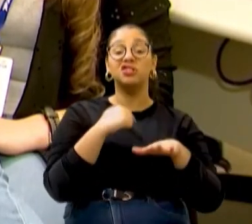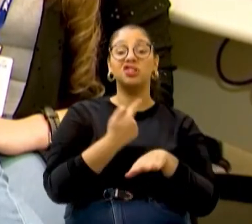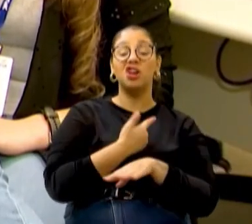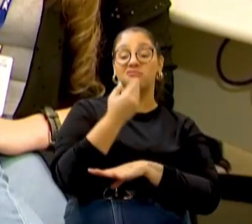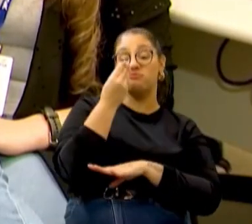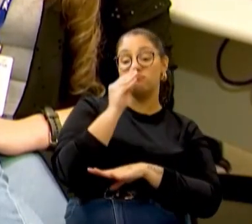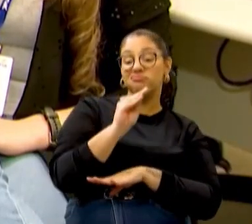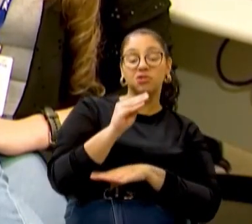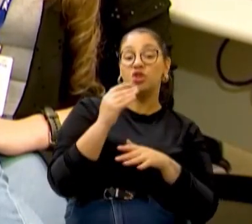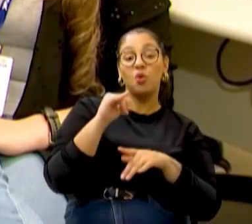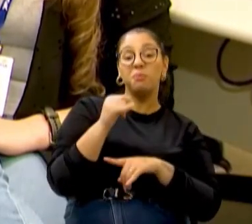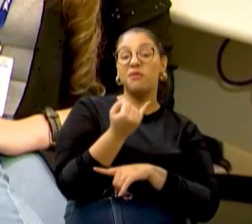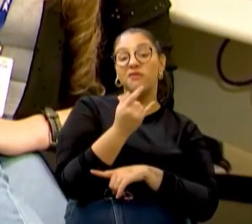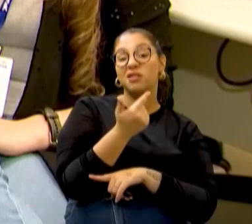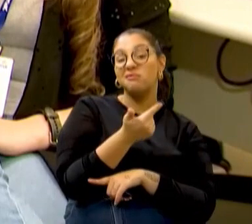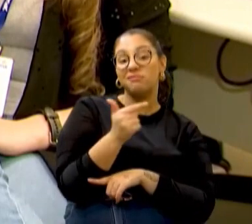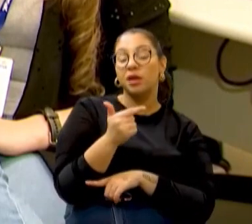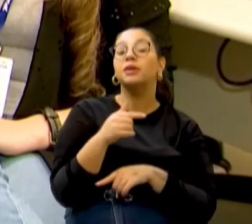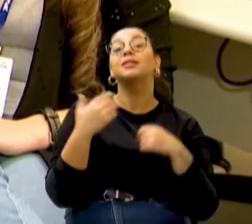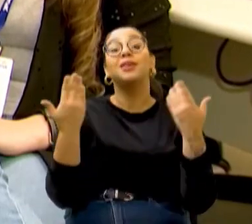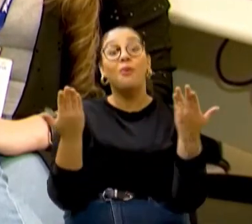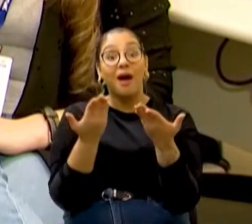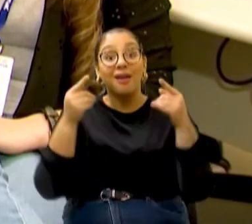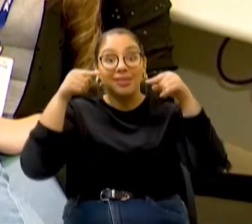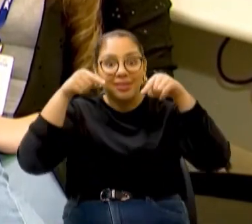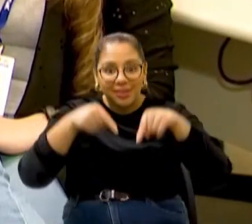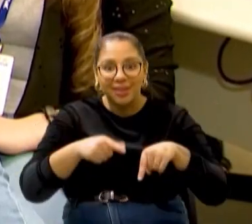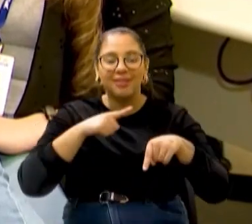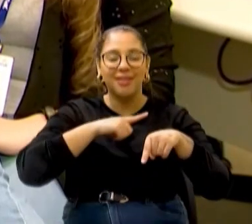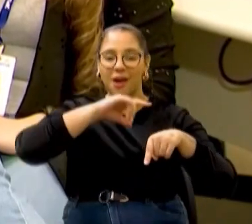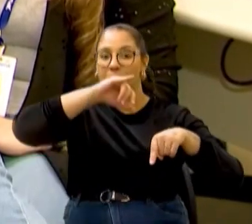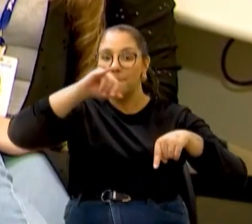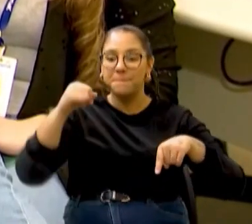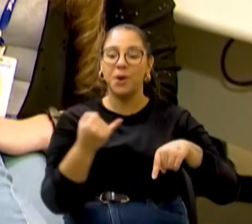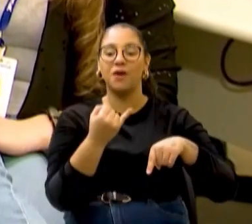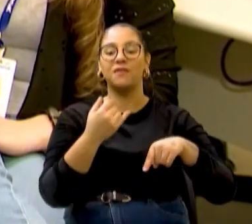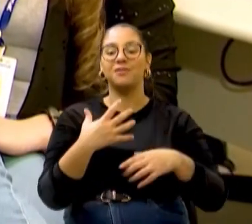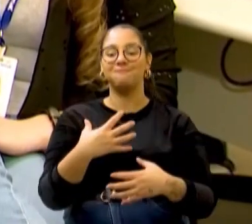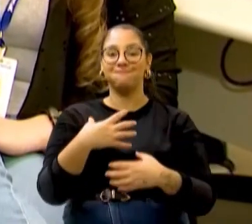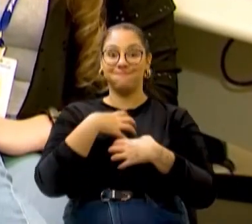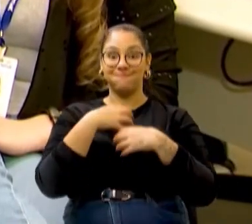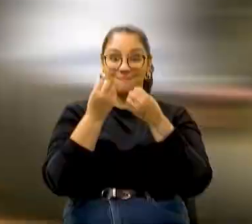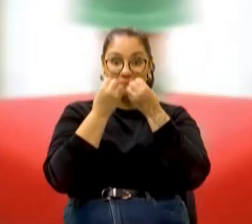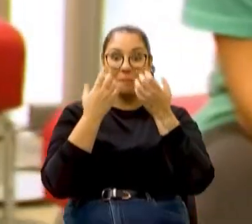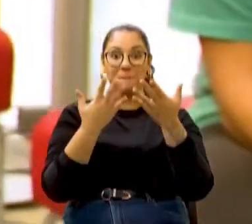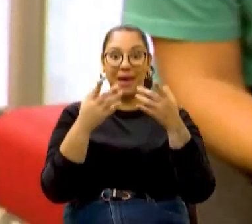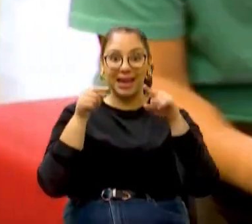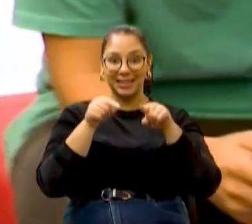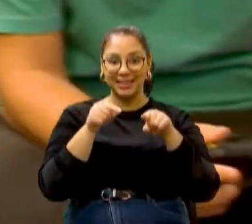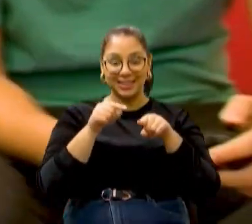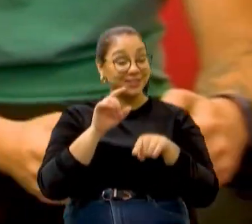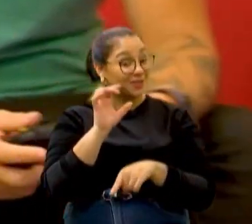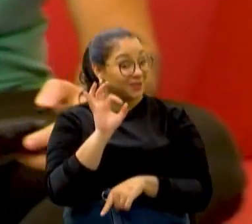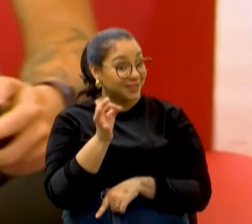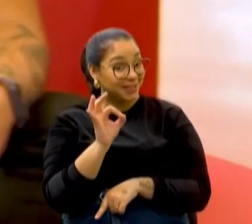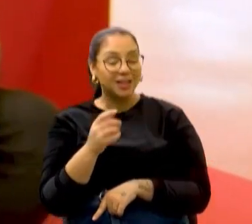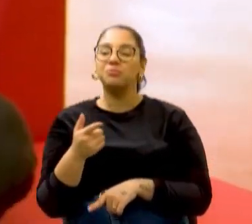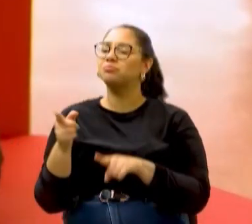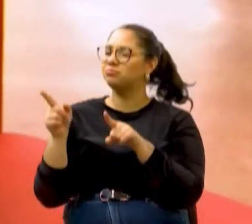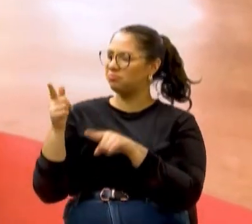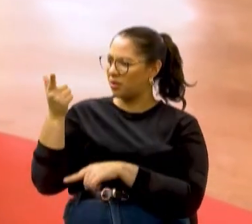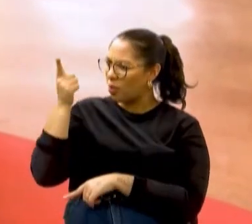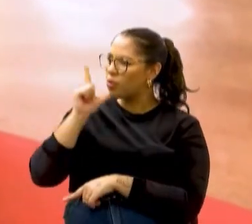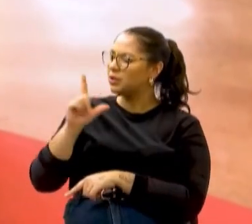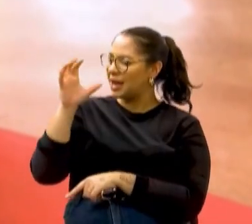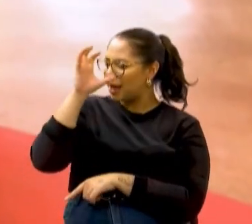e a gente acaba não aproveitando e aqui não é a galera tira proveito e acaba se dando bem nessa